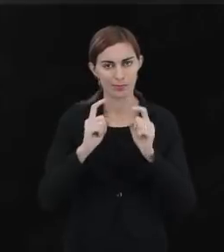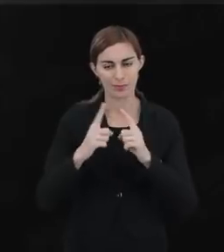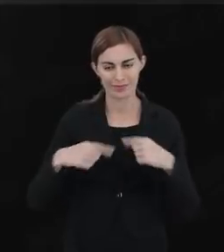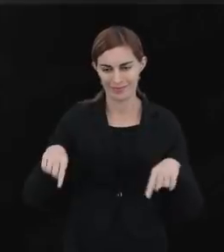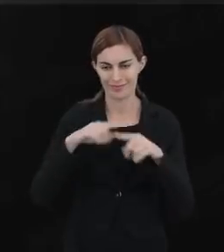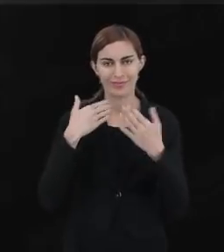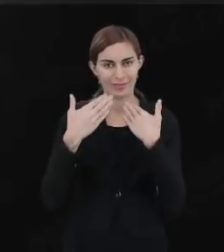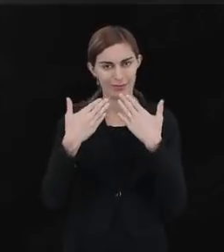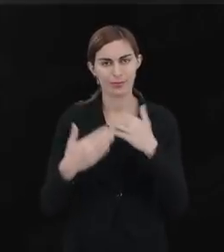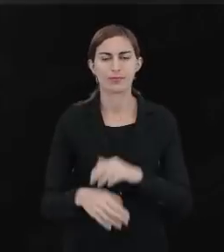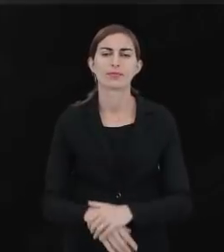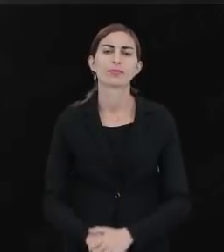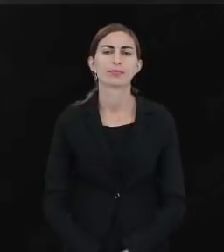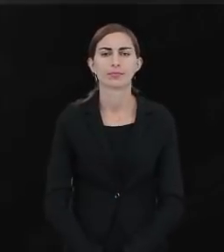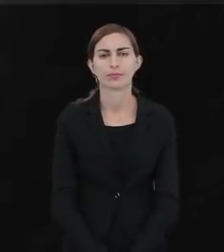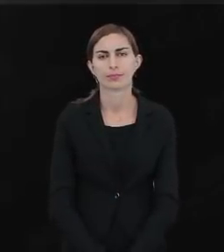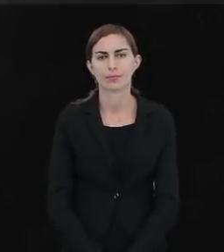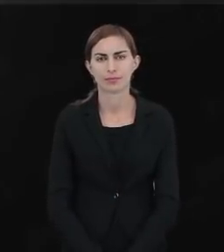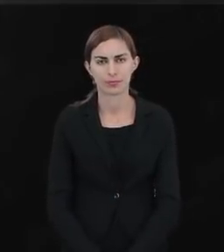nossa roda de conversa